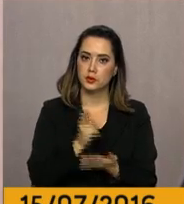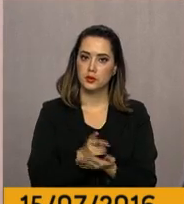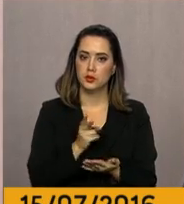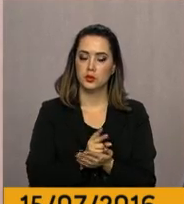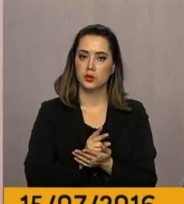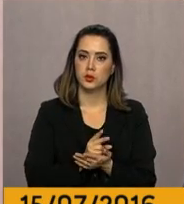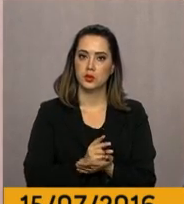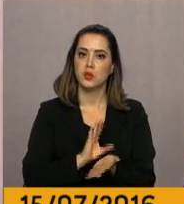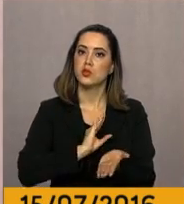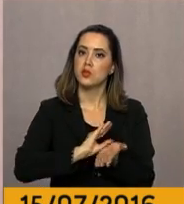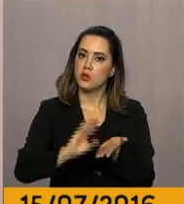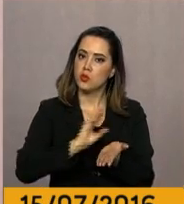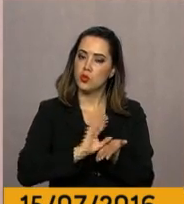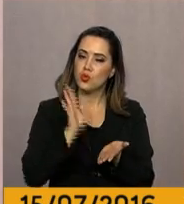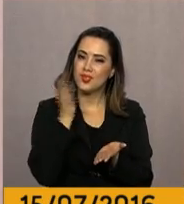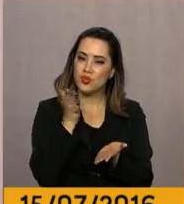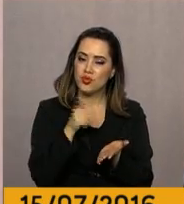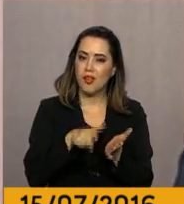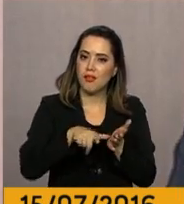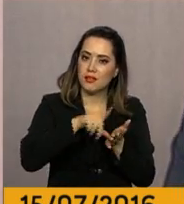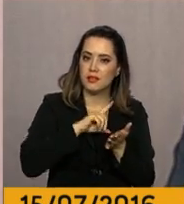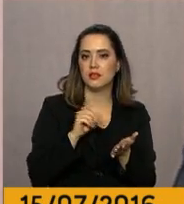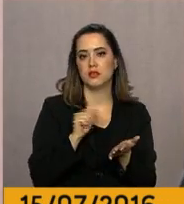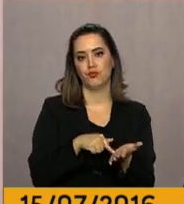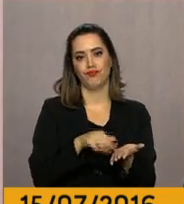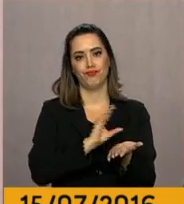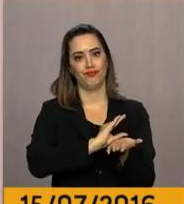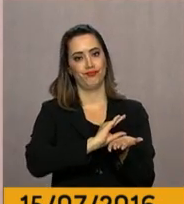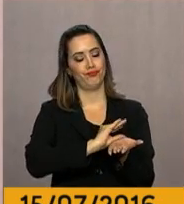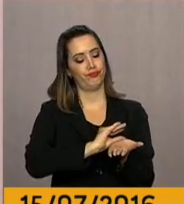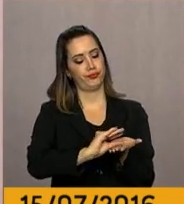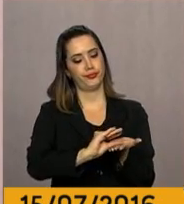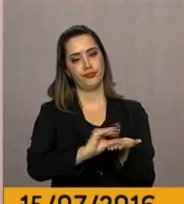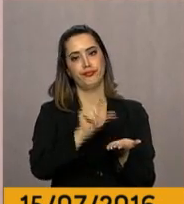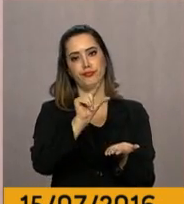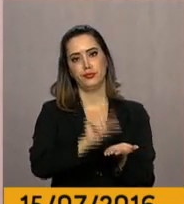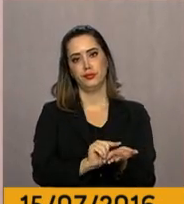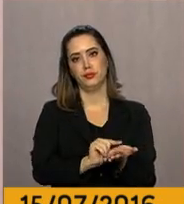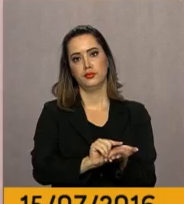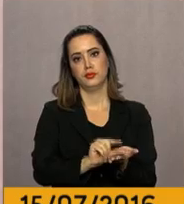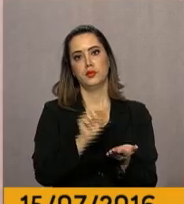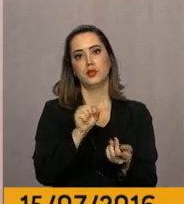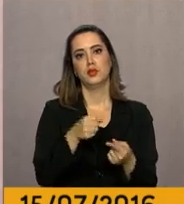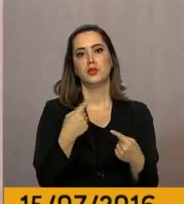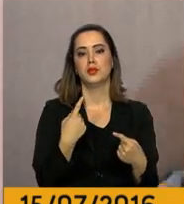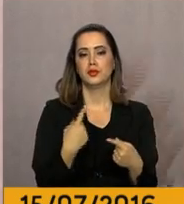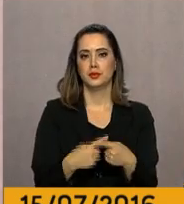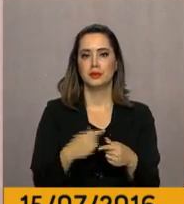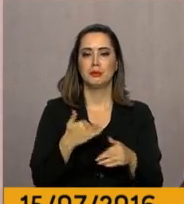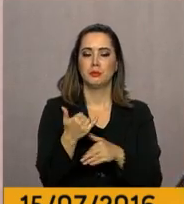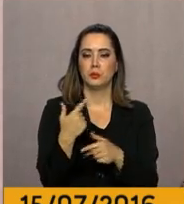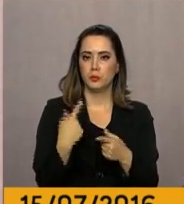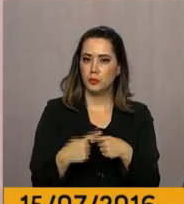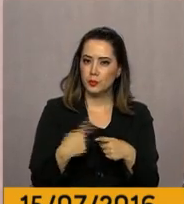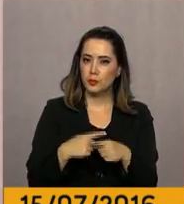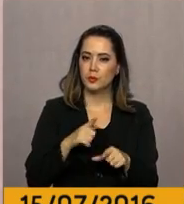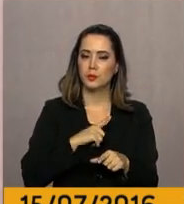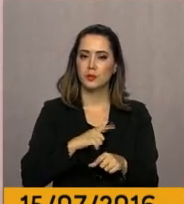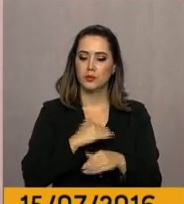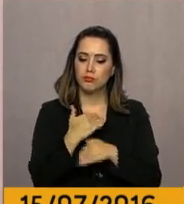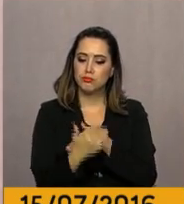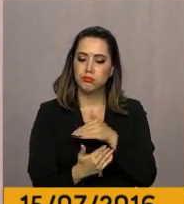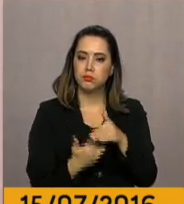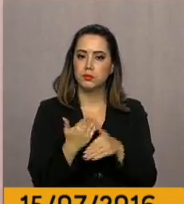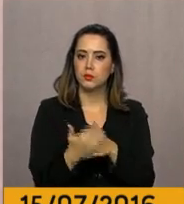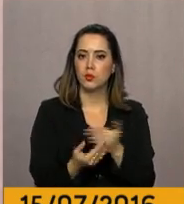um orçamento que não poderia dar suporte às necessidades de rolagem e renovação